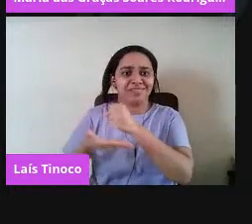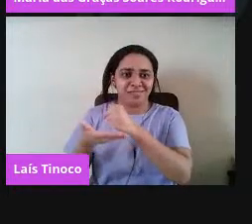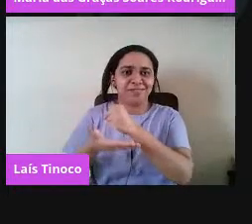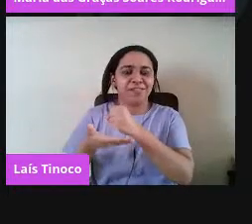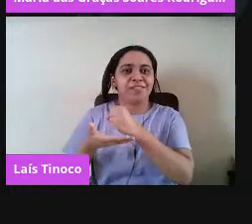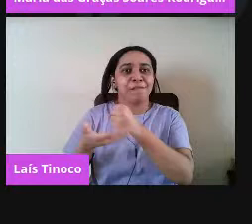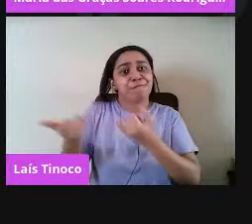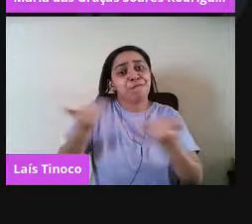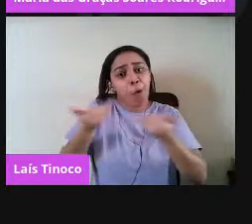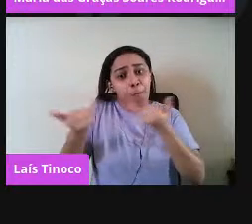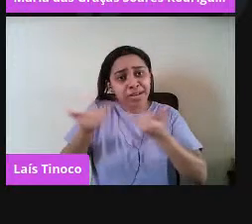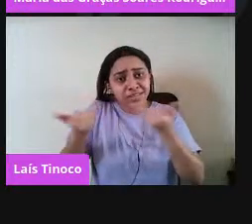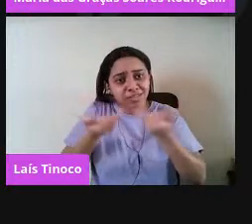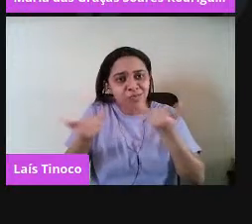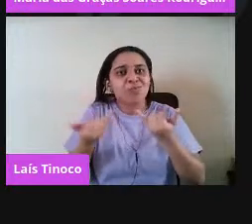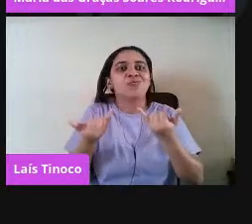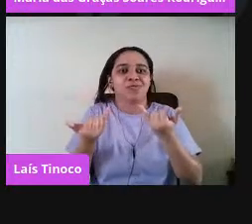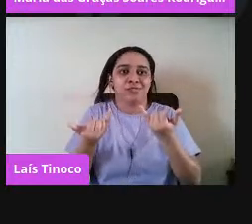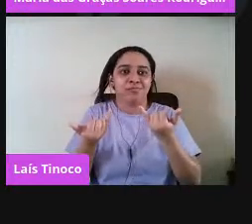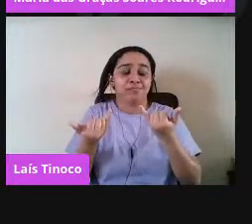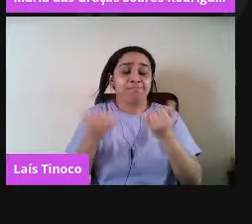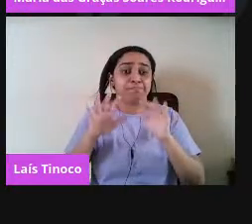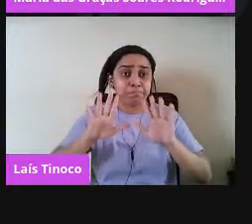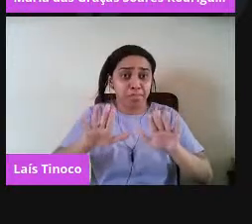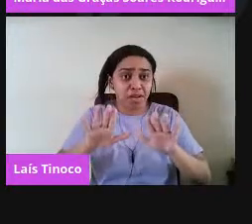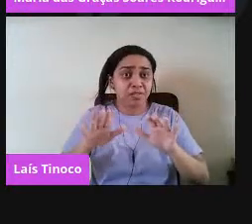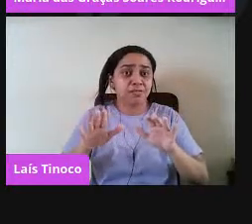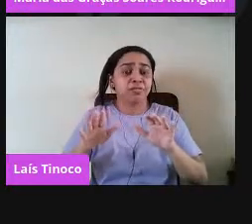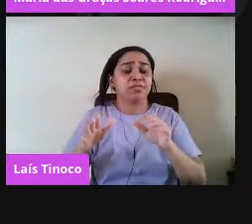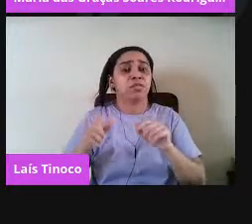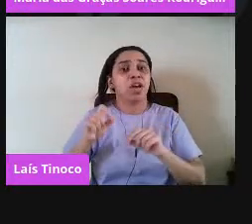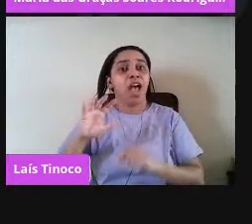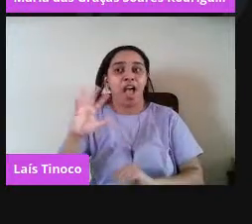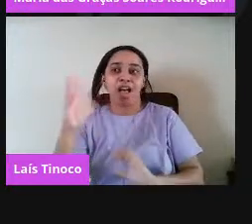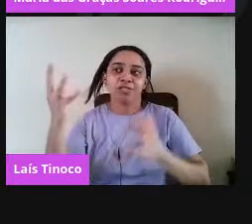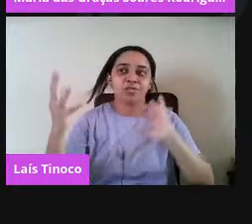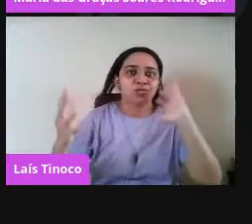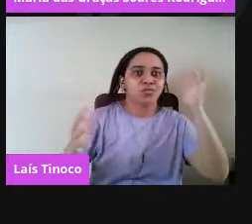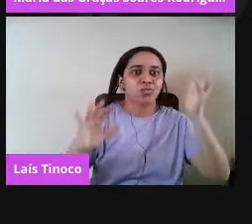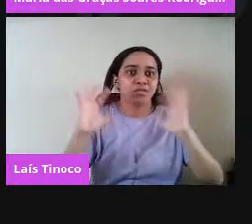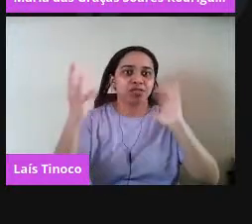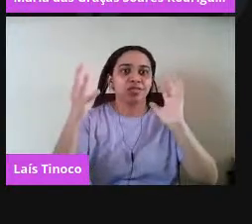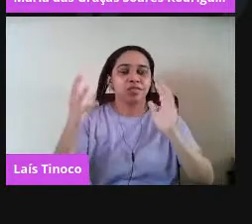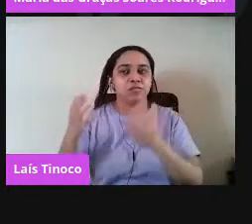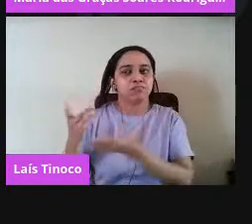É baseado na situação. Eles coletaram os dados e desenvolveram o e-book.